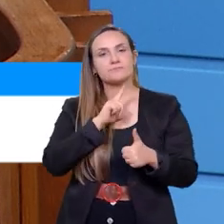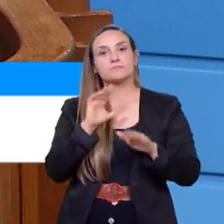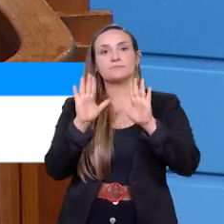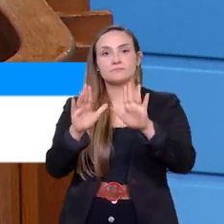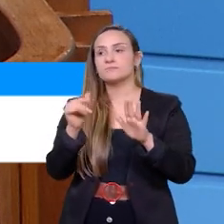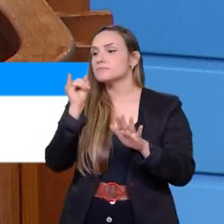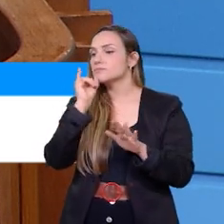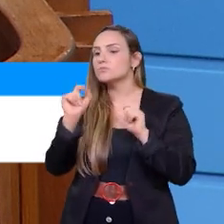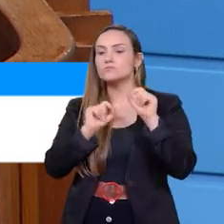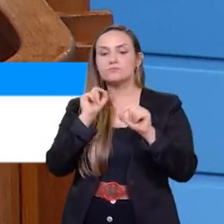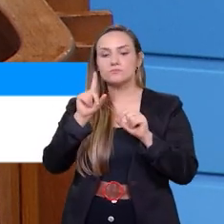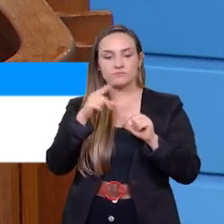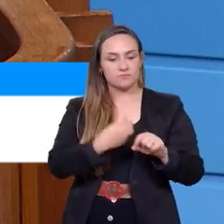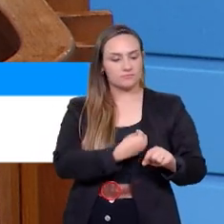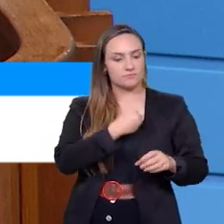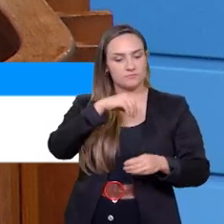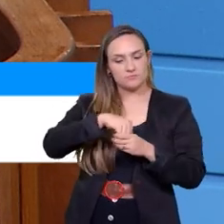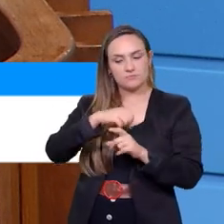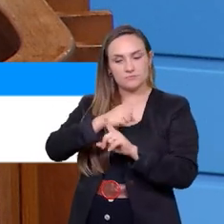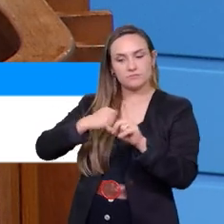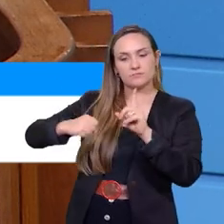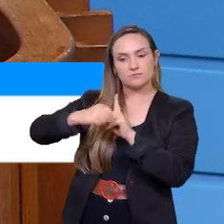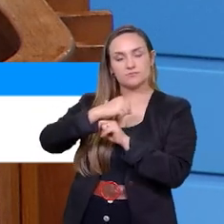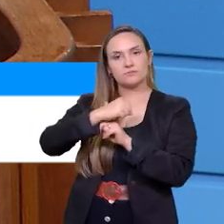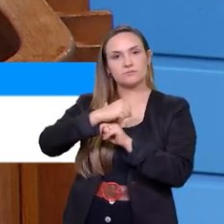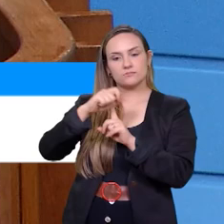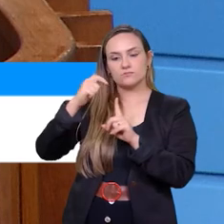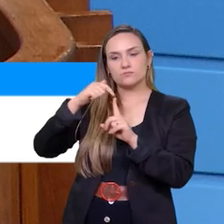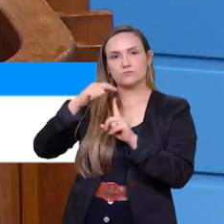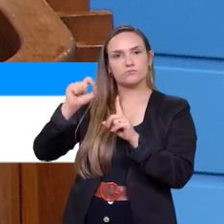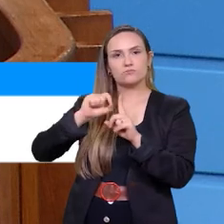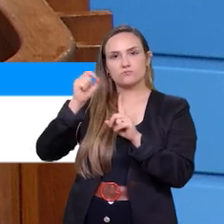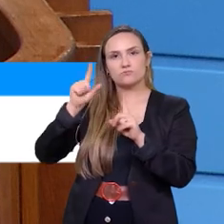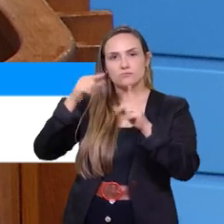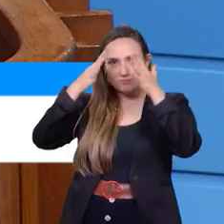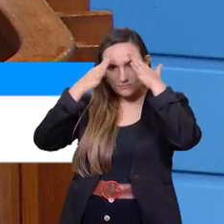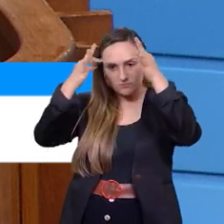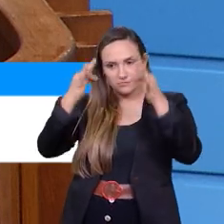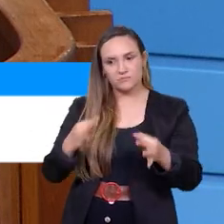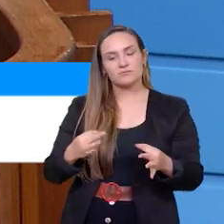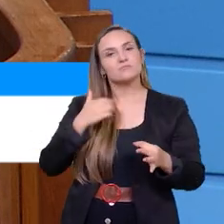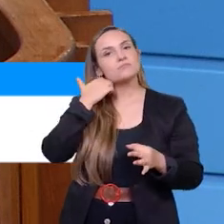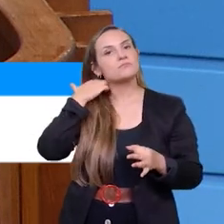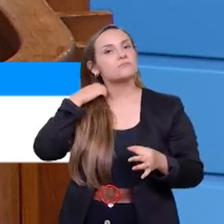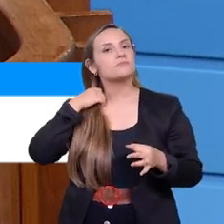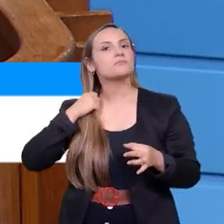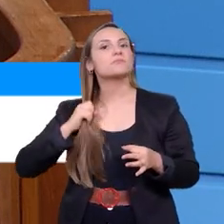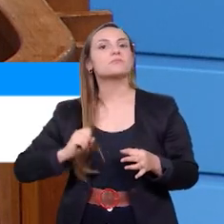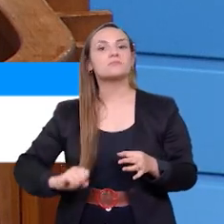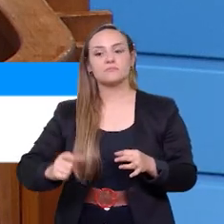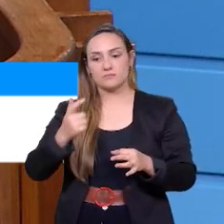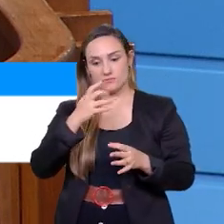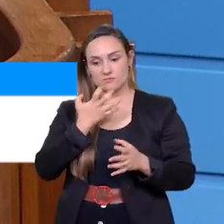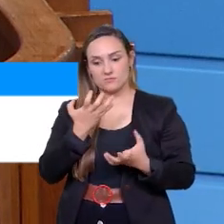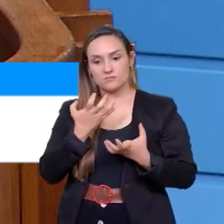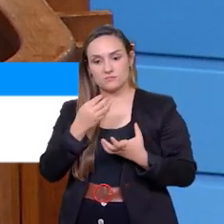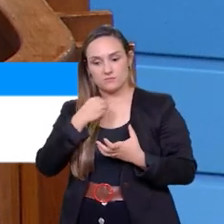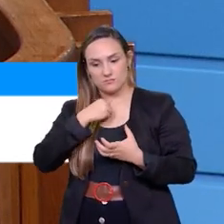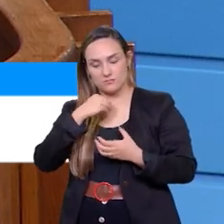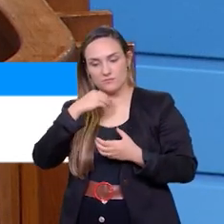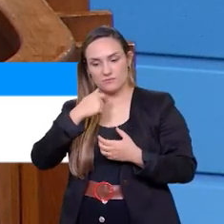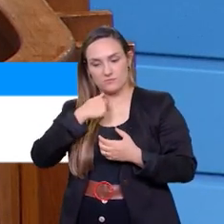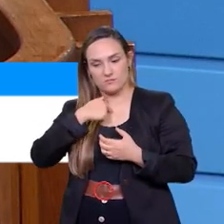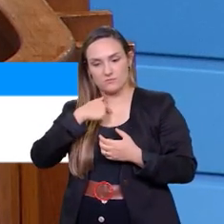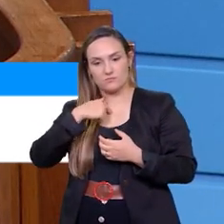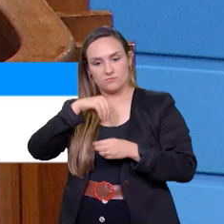que temos que fazer sobre o que que é vida em sociedade sobre o que que é dignidade que nós queremos